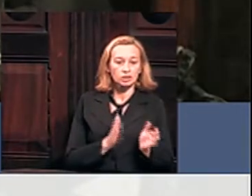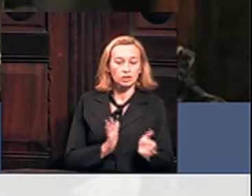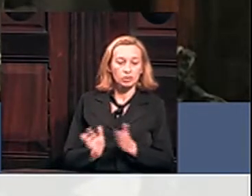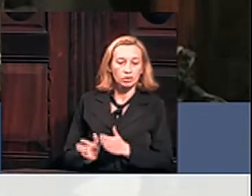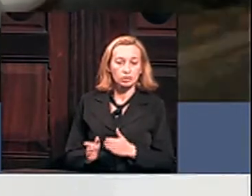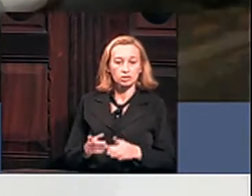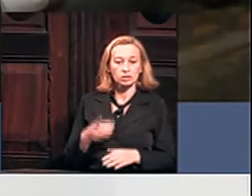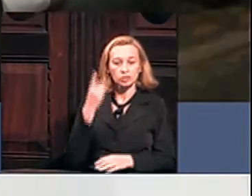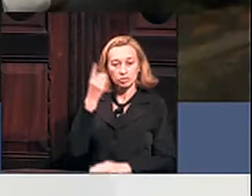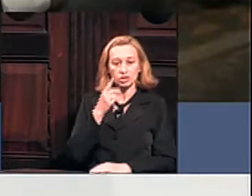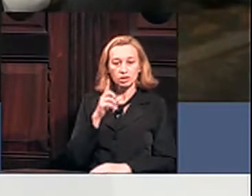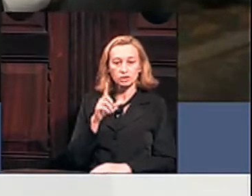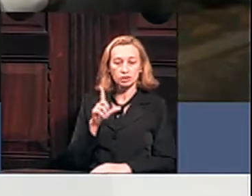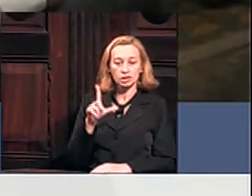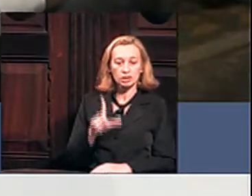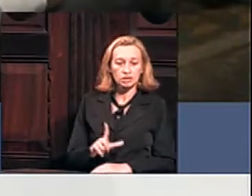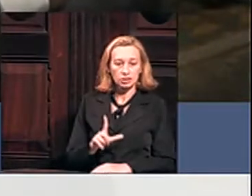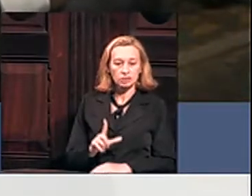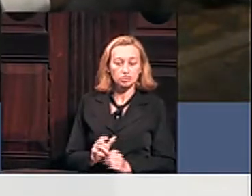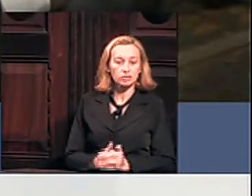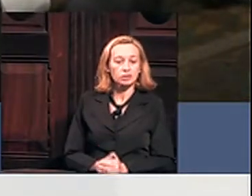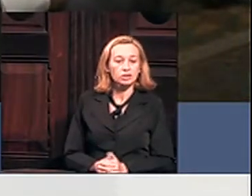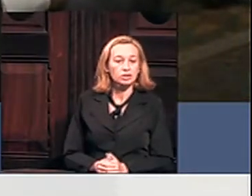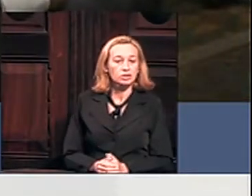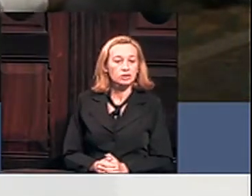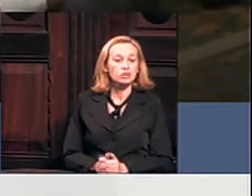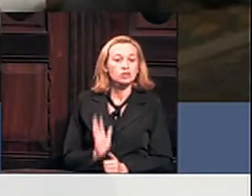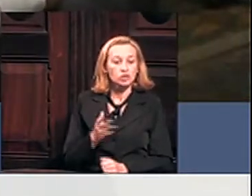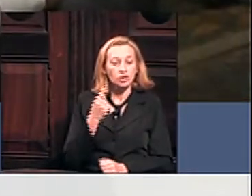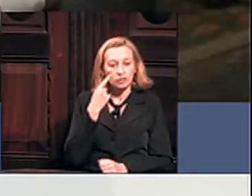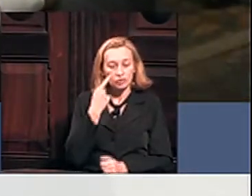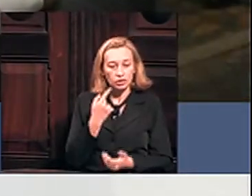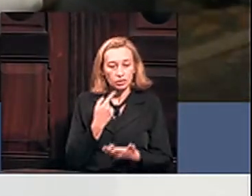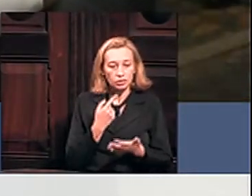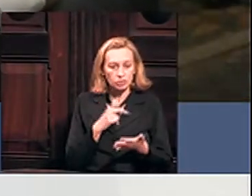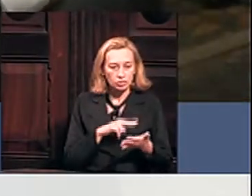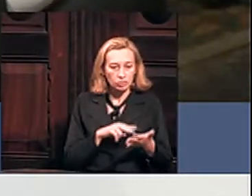André Lazzaroni. Permite saber o conteúdo da emenda?